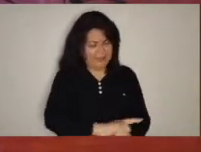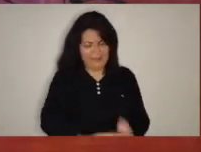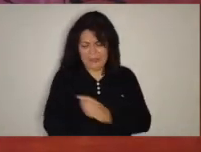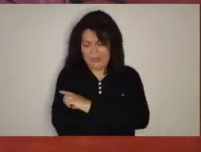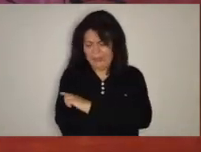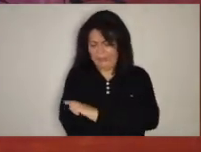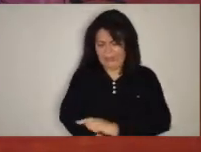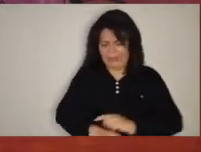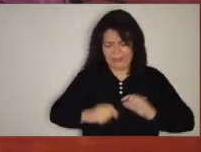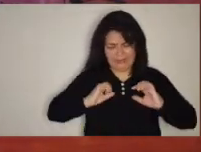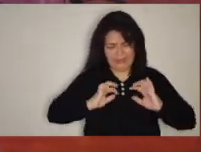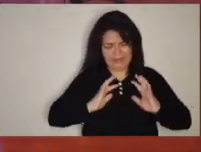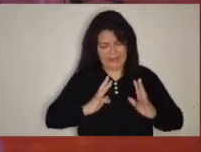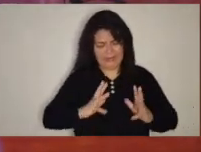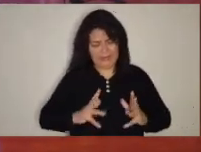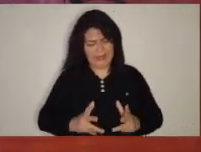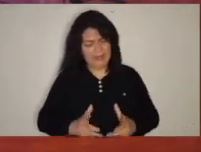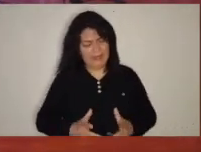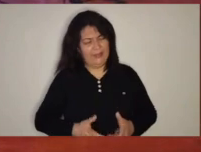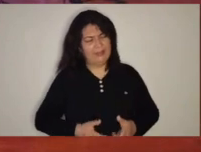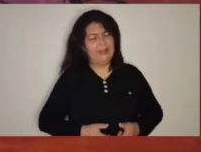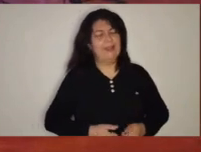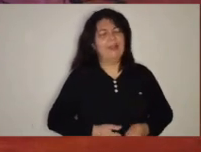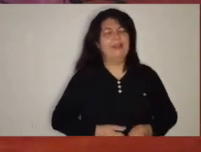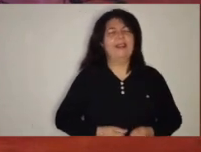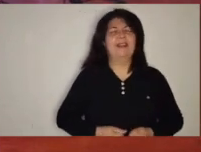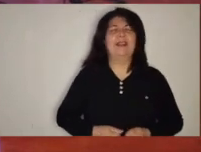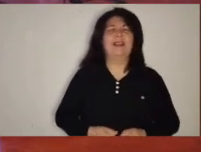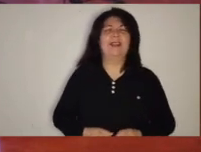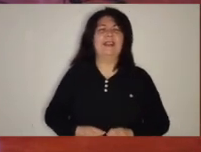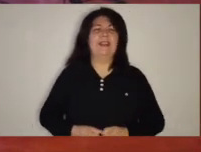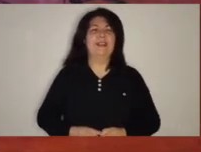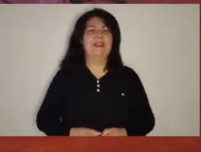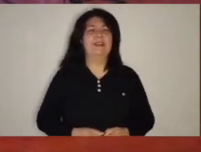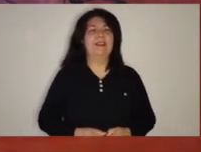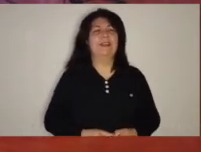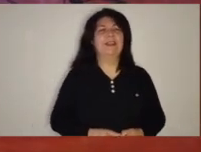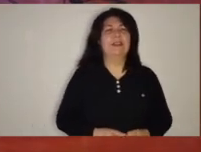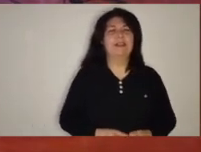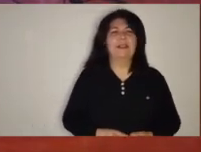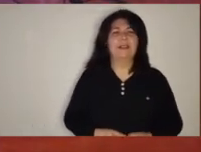coloquei as minhas vestes